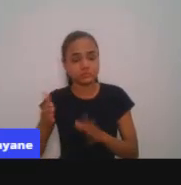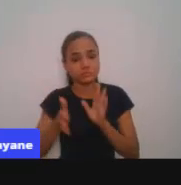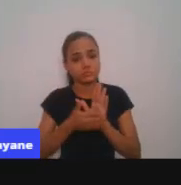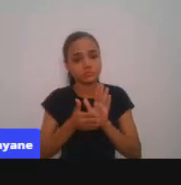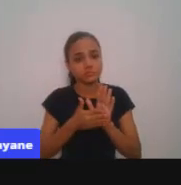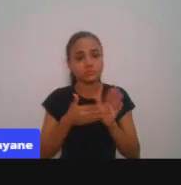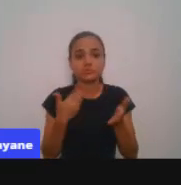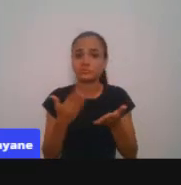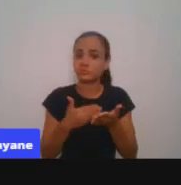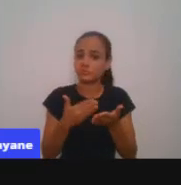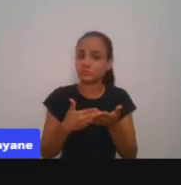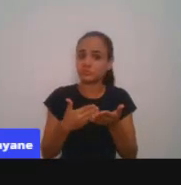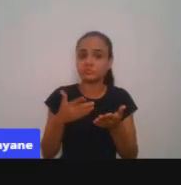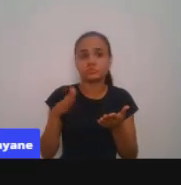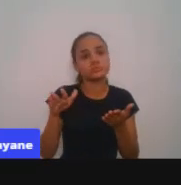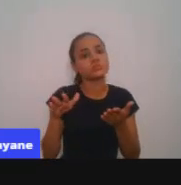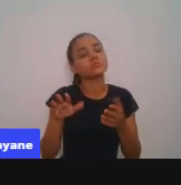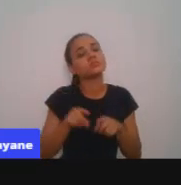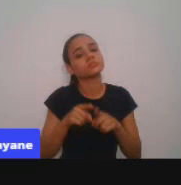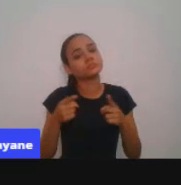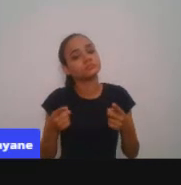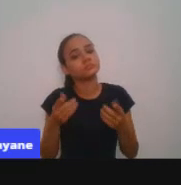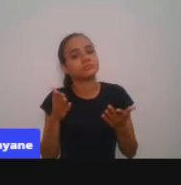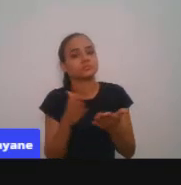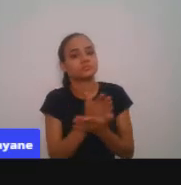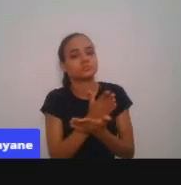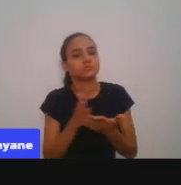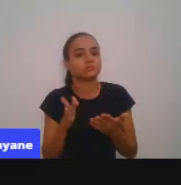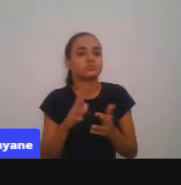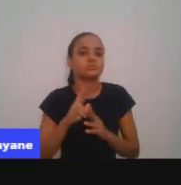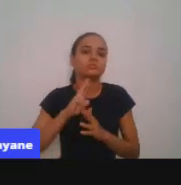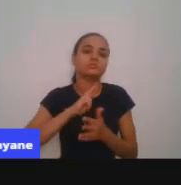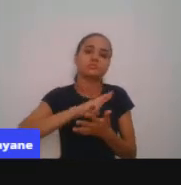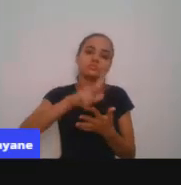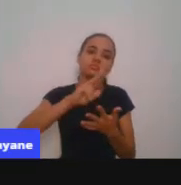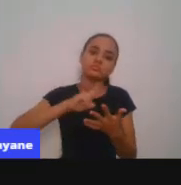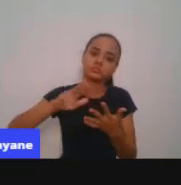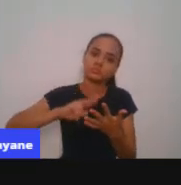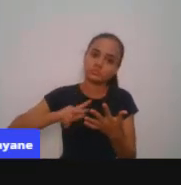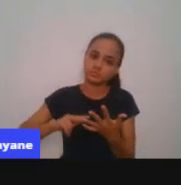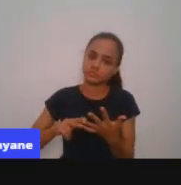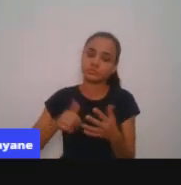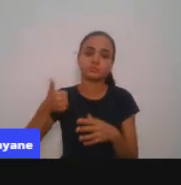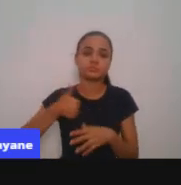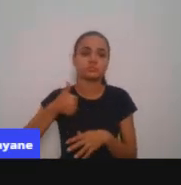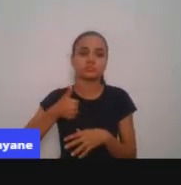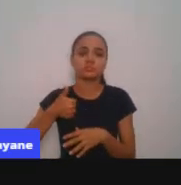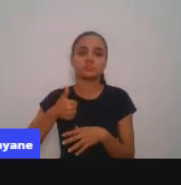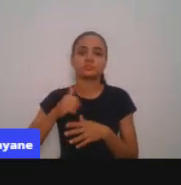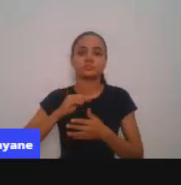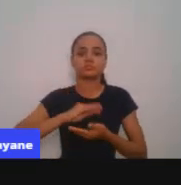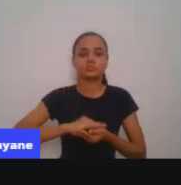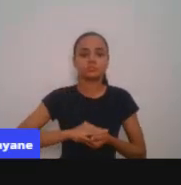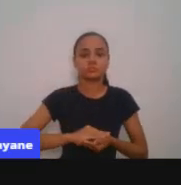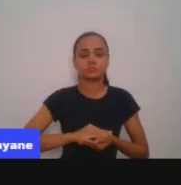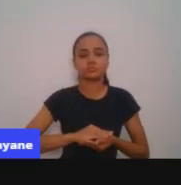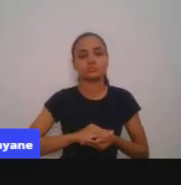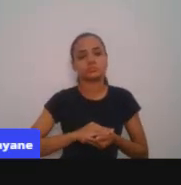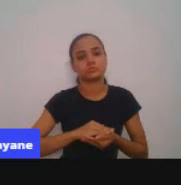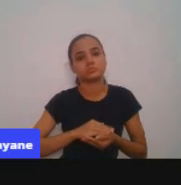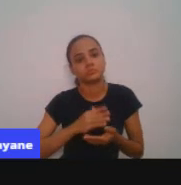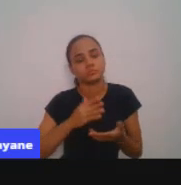com algumas diferenças, né? Primeiro que a CEMED se comprometeu em organizar esses cadernos